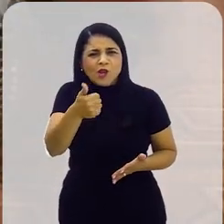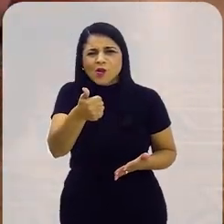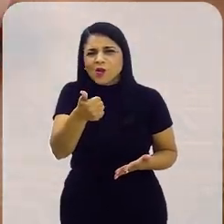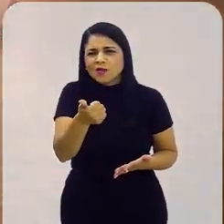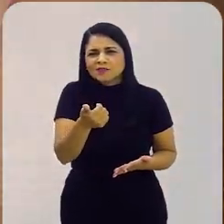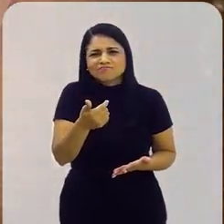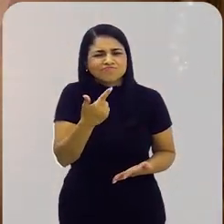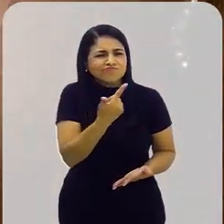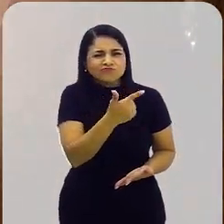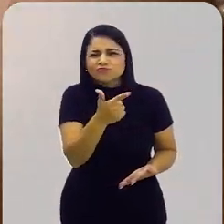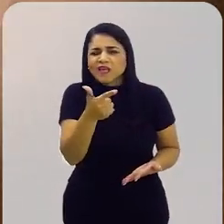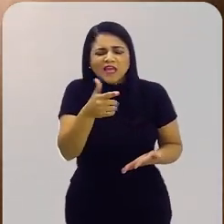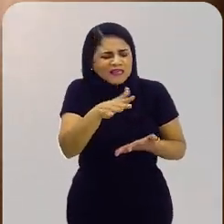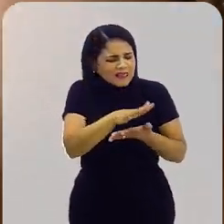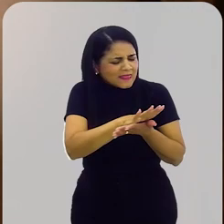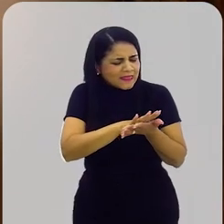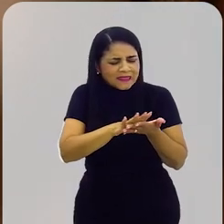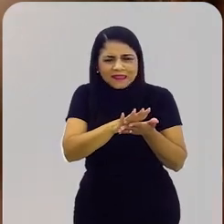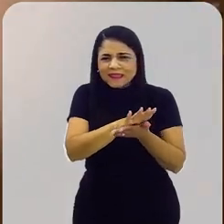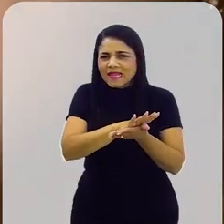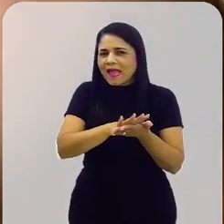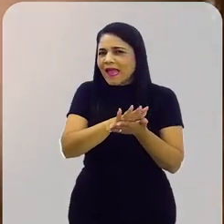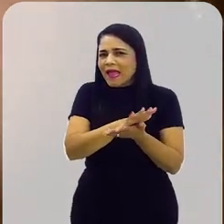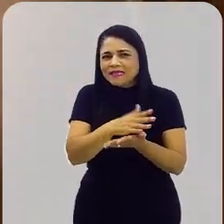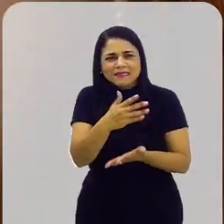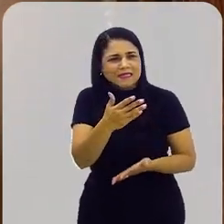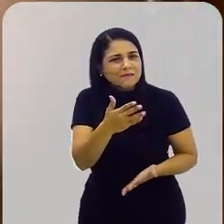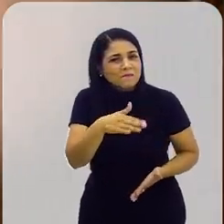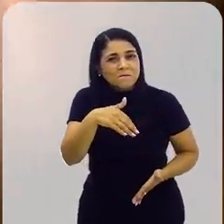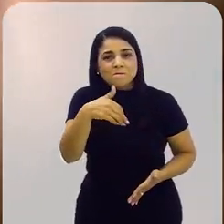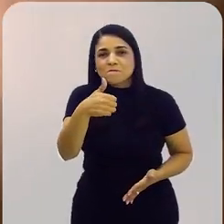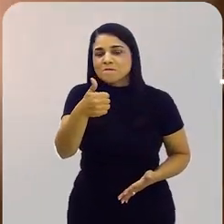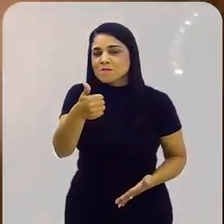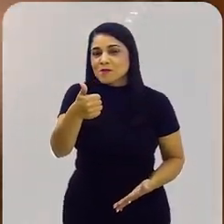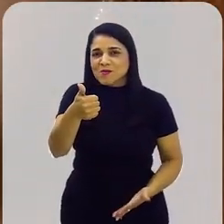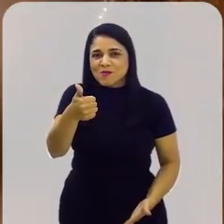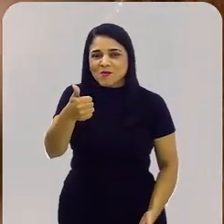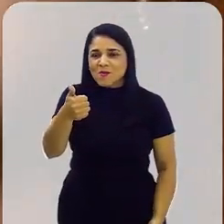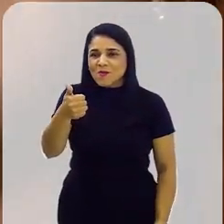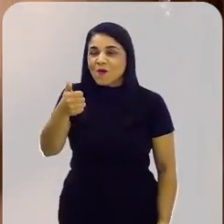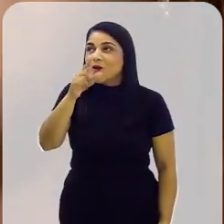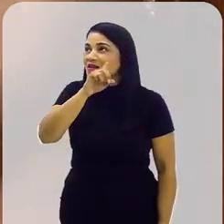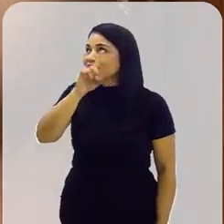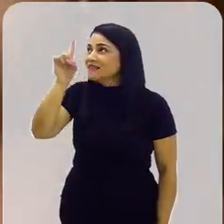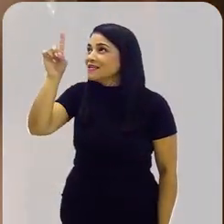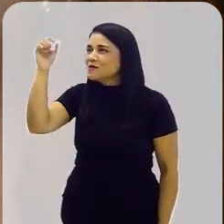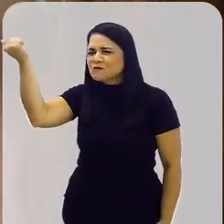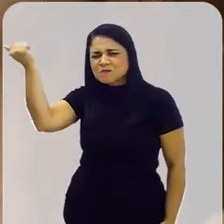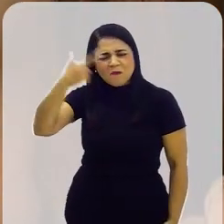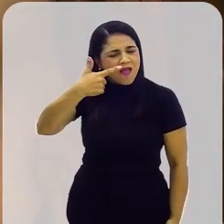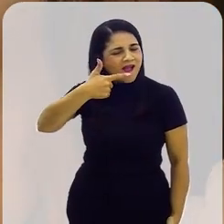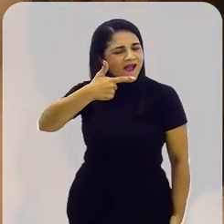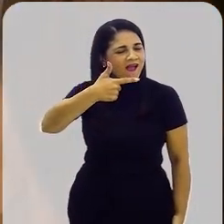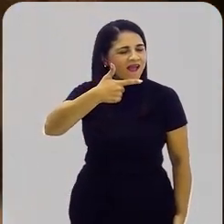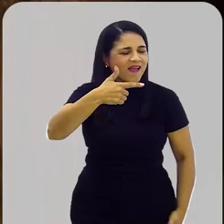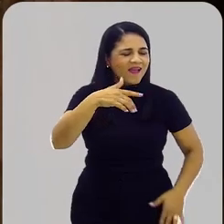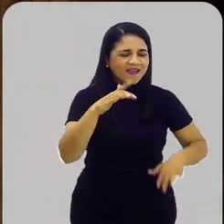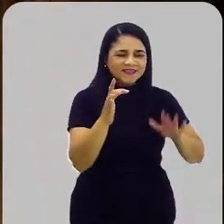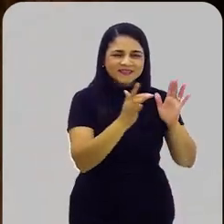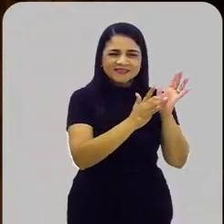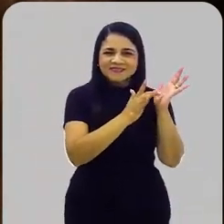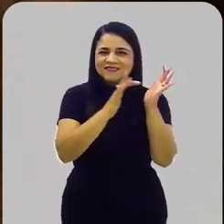nada melhor. Não há nada, nada é melhor que Jesus.